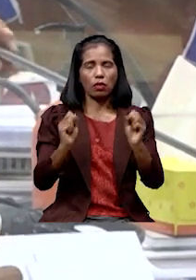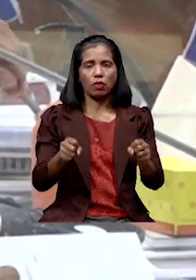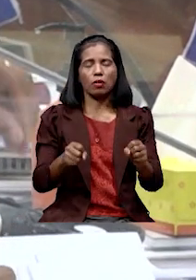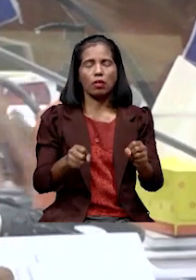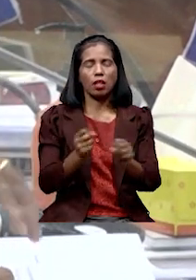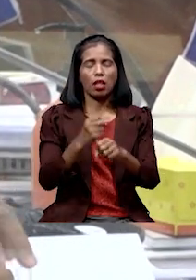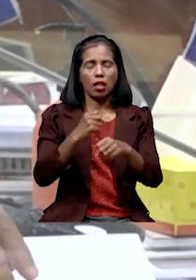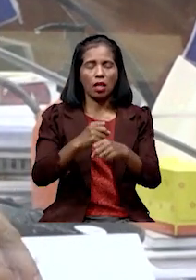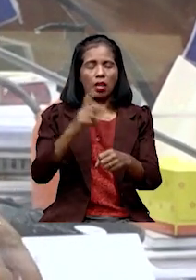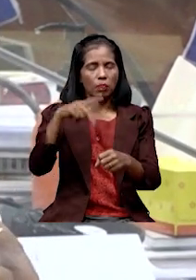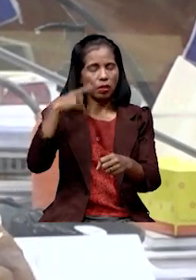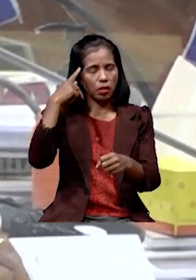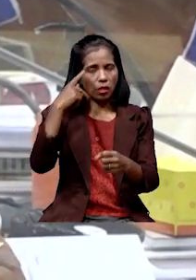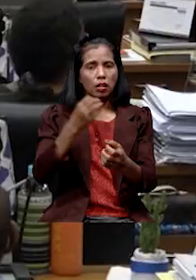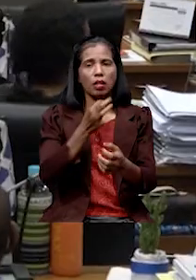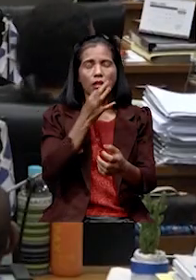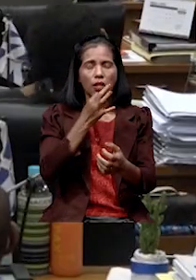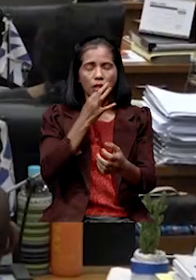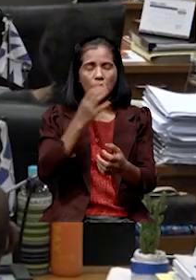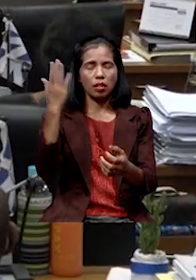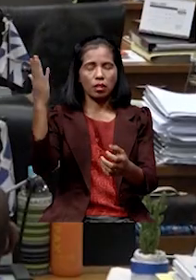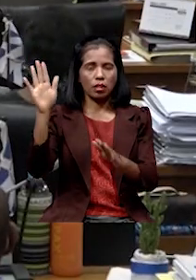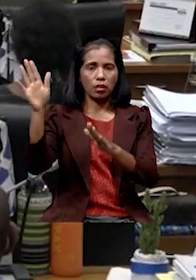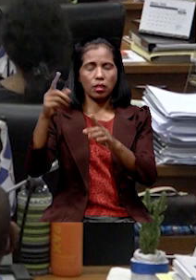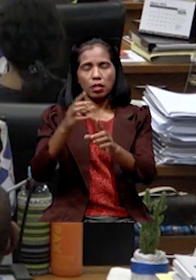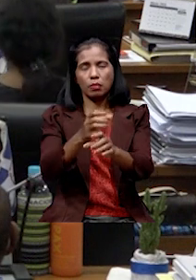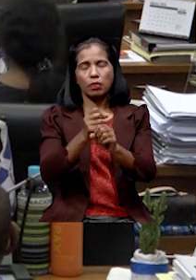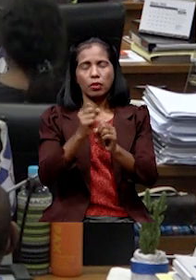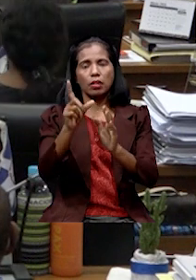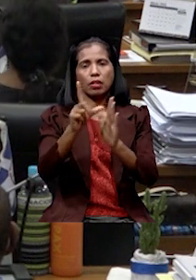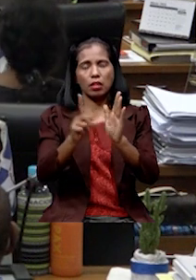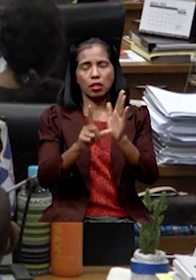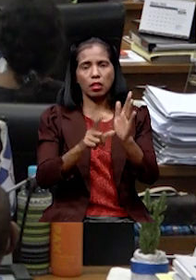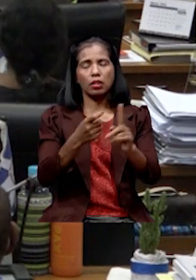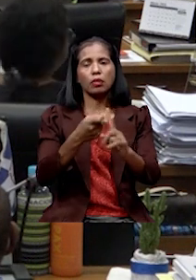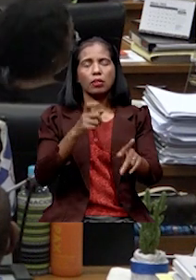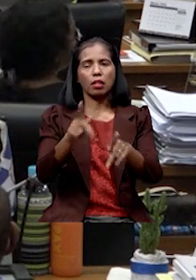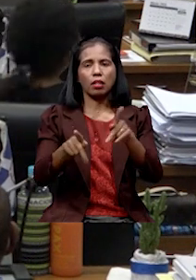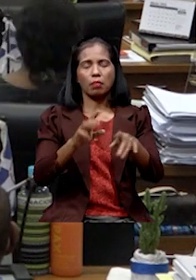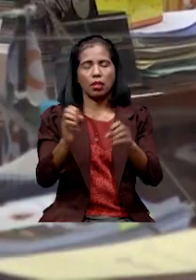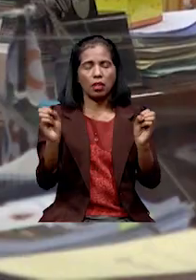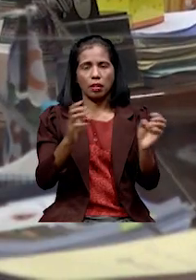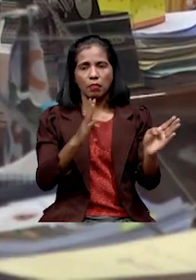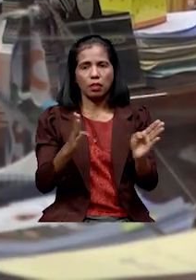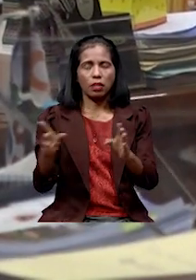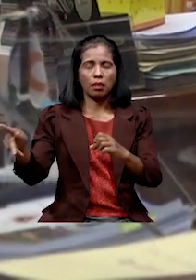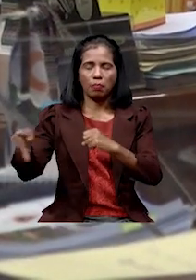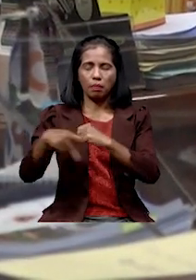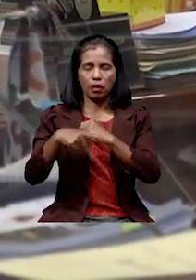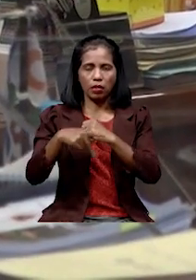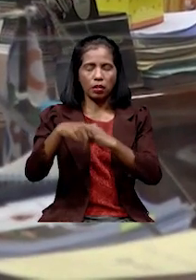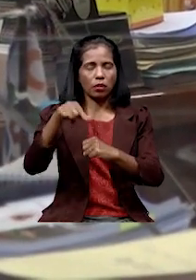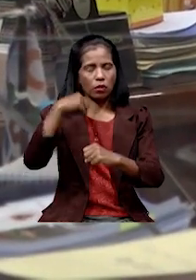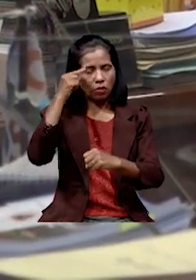programa World Food Program e a base, tamba elimina ho tu lista ho si comunidade, nebela pertence ba partido